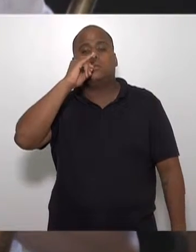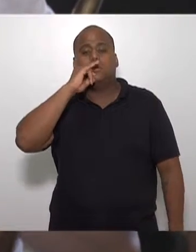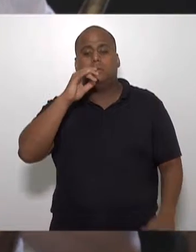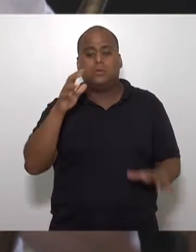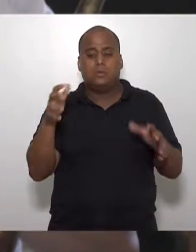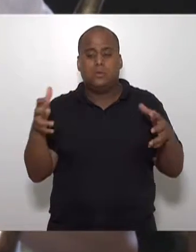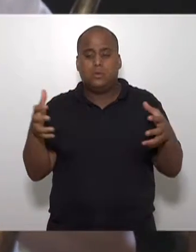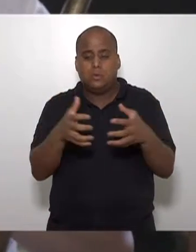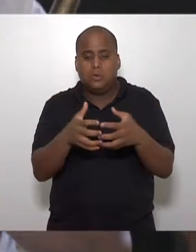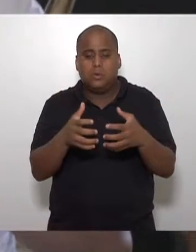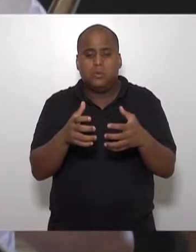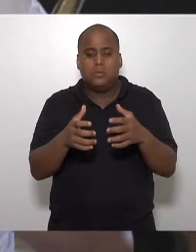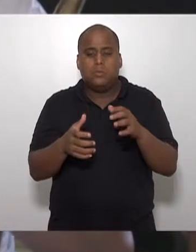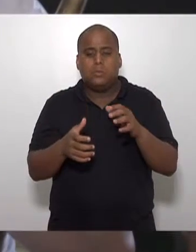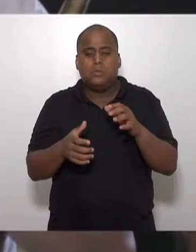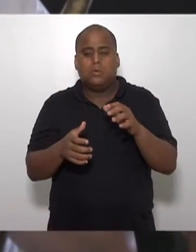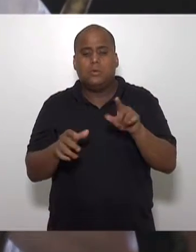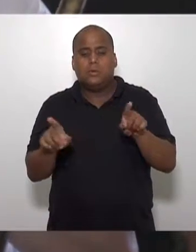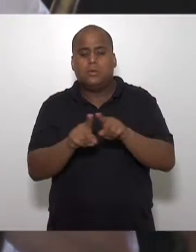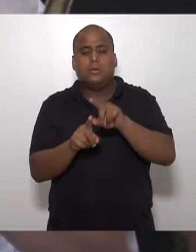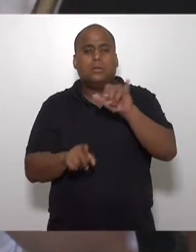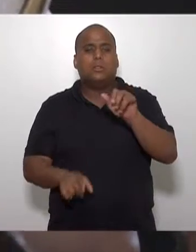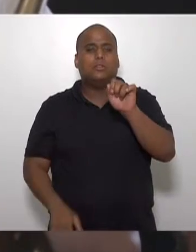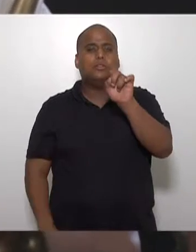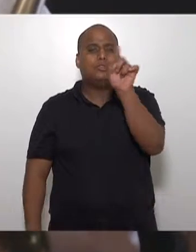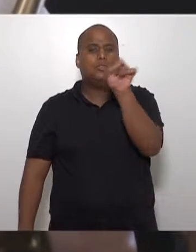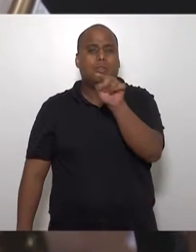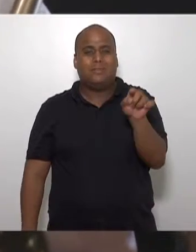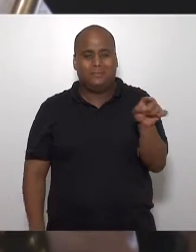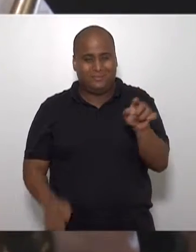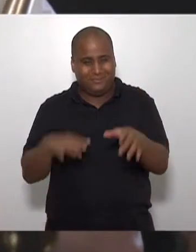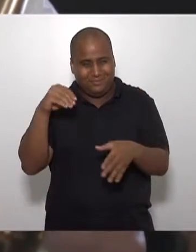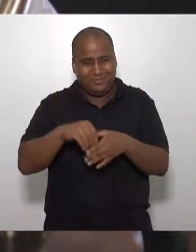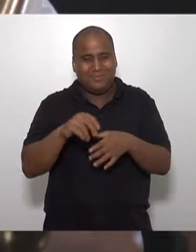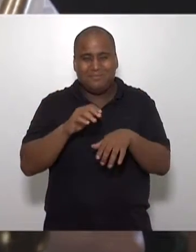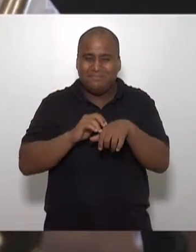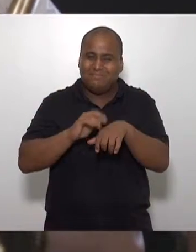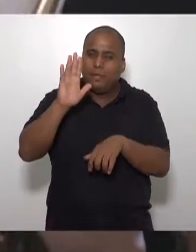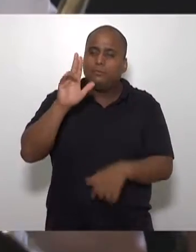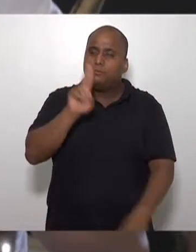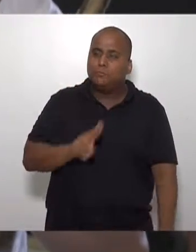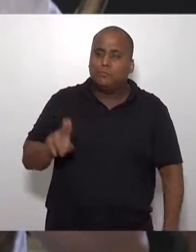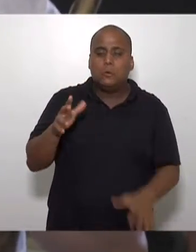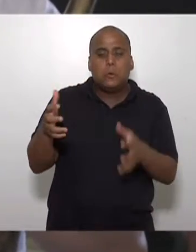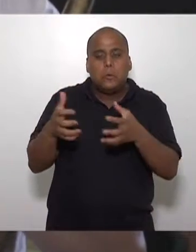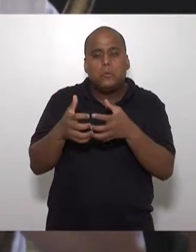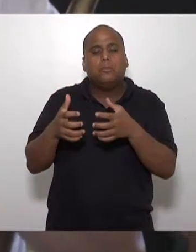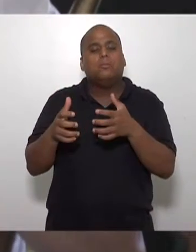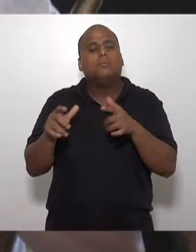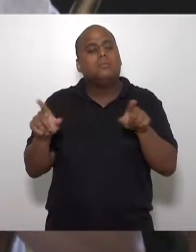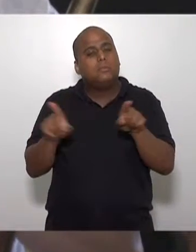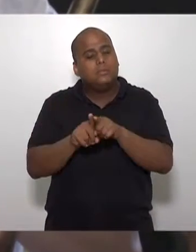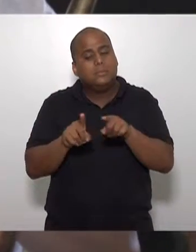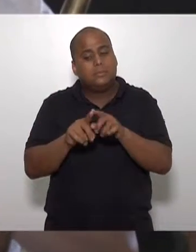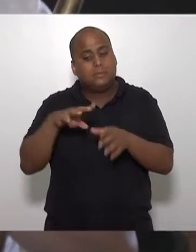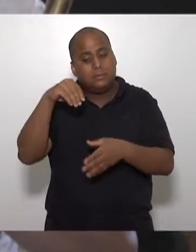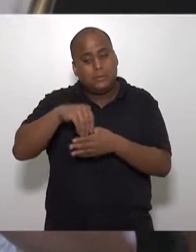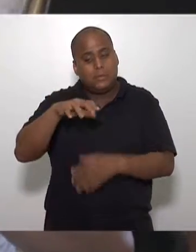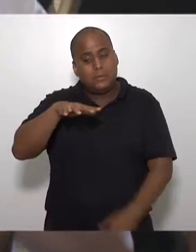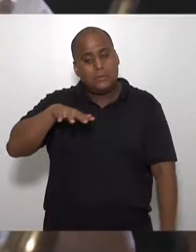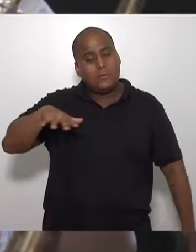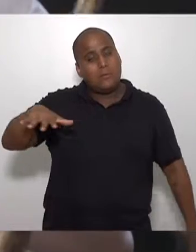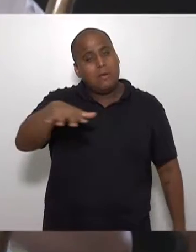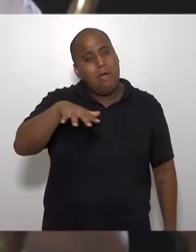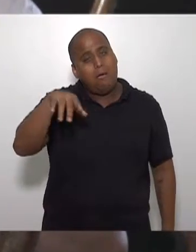the bends ano já se hoje em dia ele ficou mais utilizado nessa nessa área